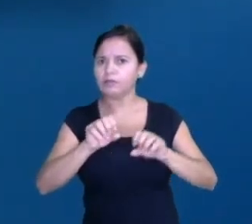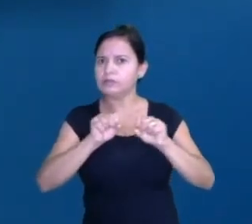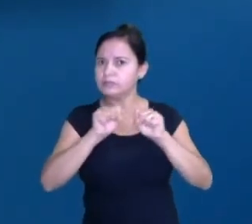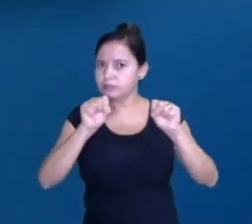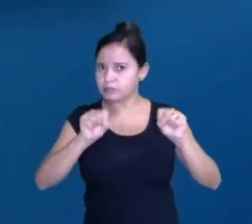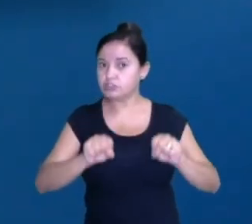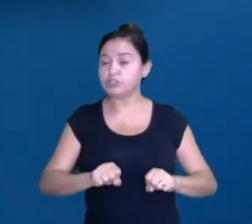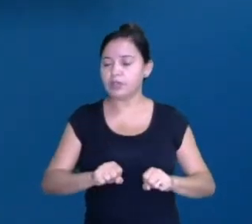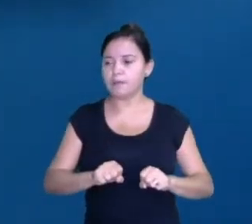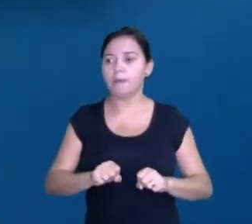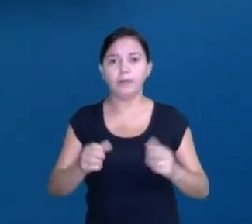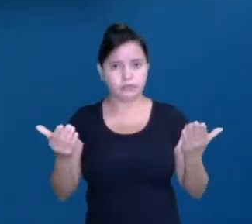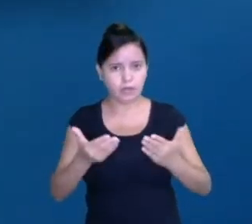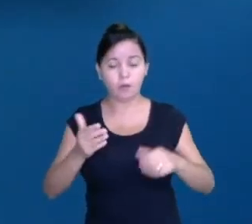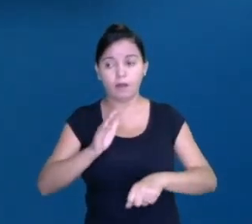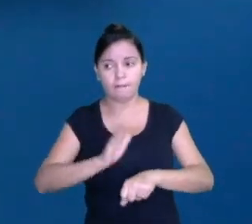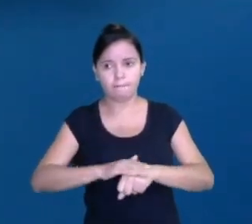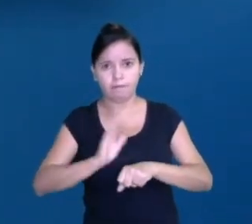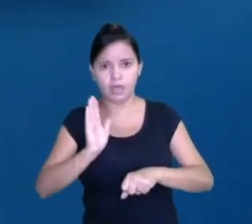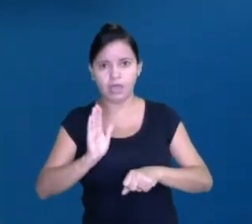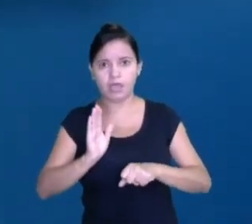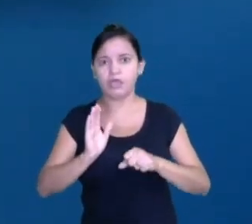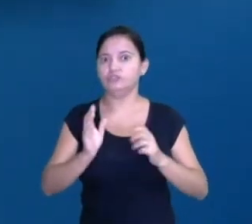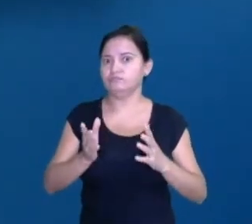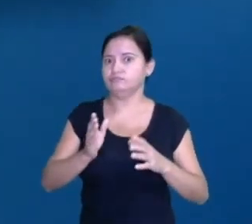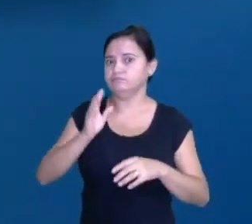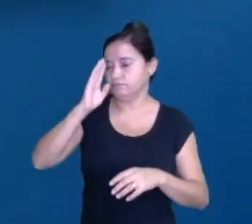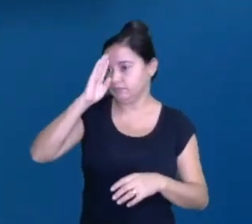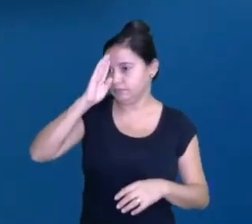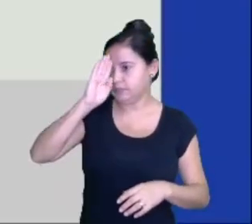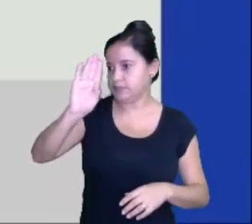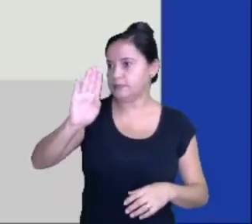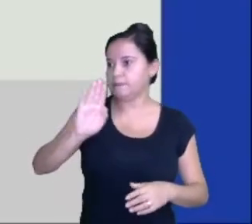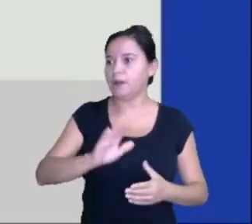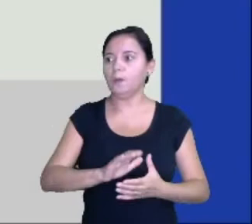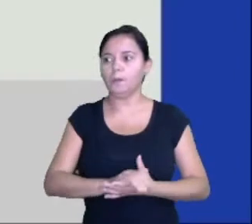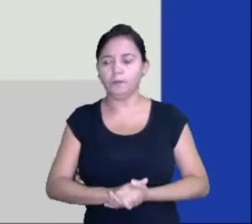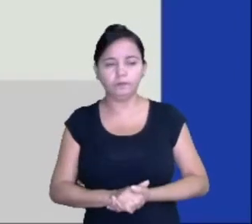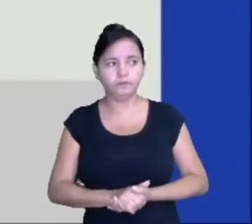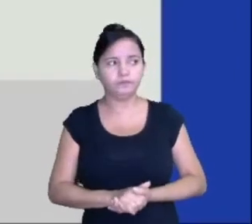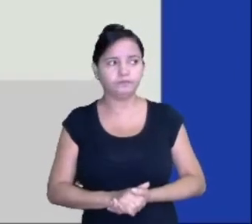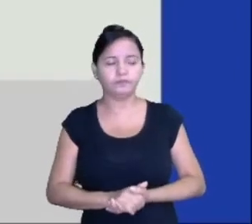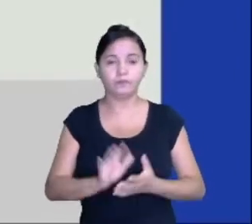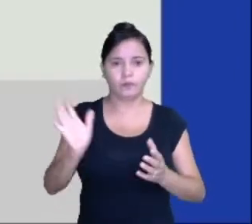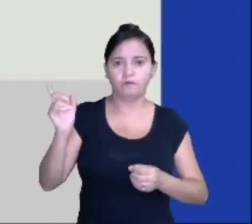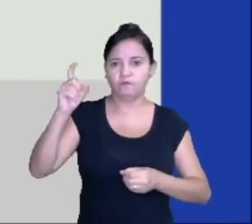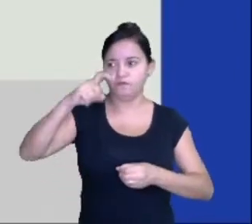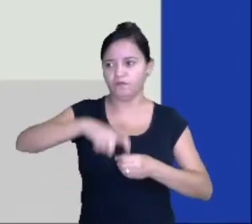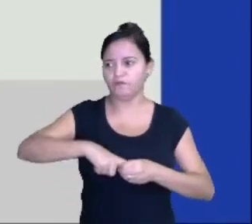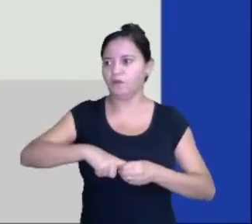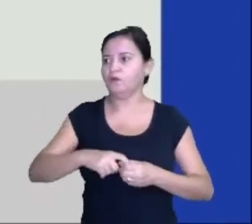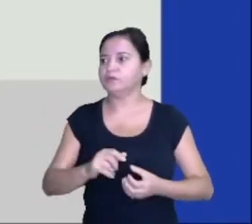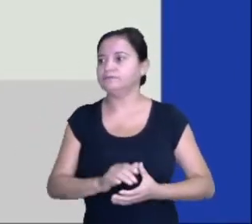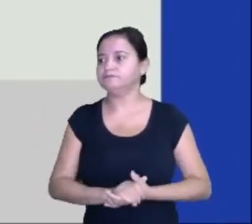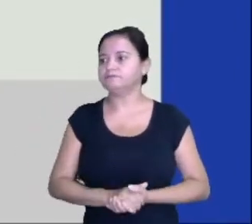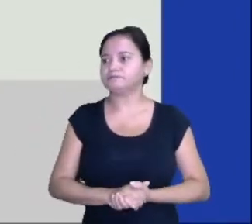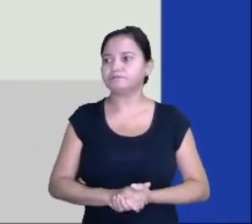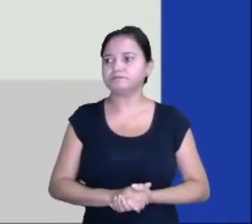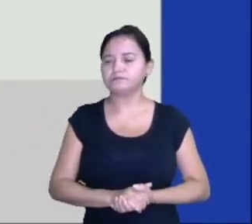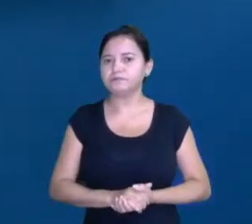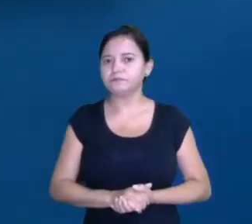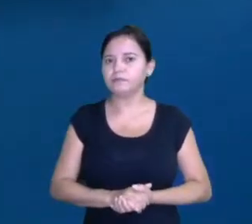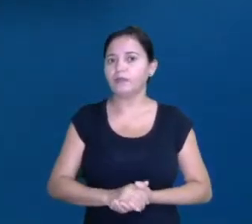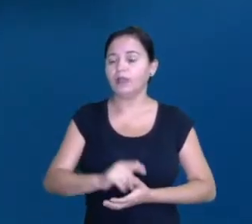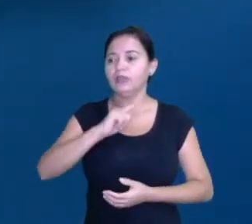atenção dos andrógenos, que seriam esses hormônios, volta novamente aí, produção, que é produzido nas adrenais, que estão aqui, ó, são